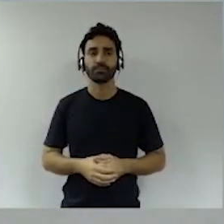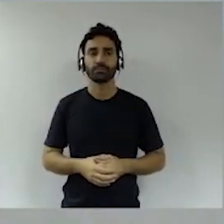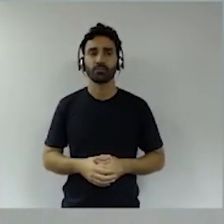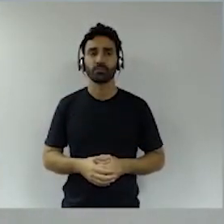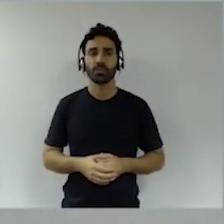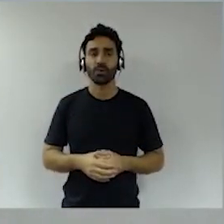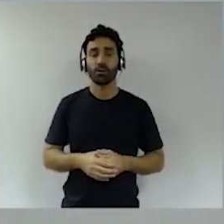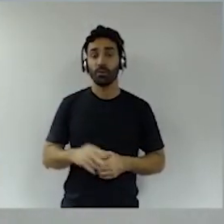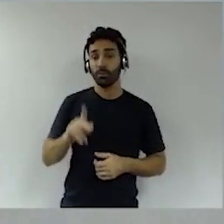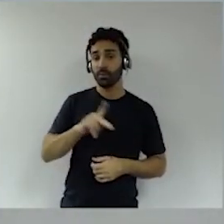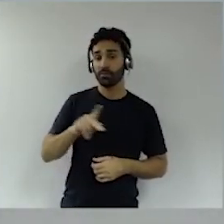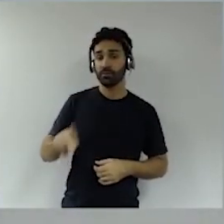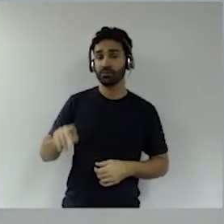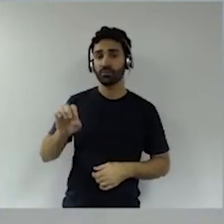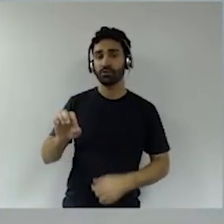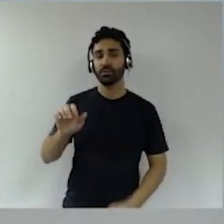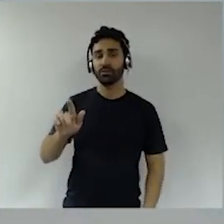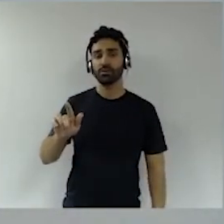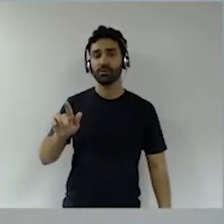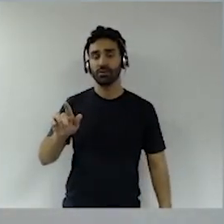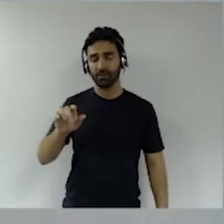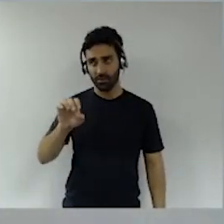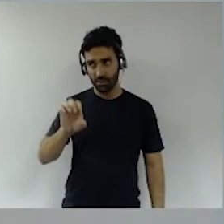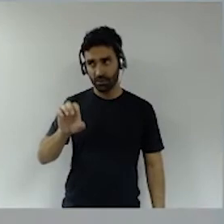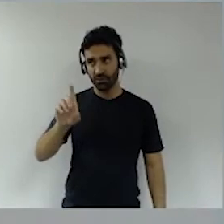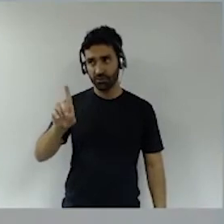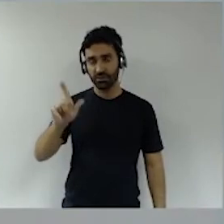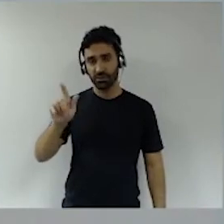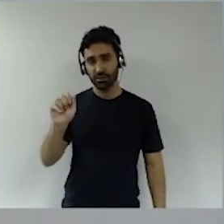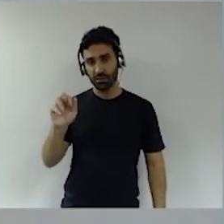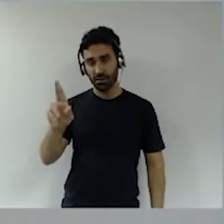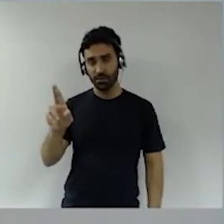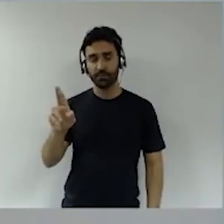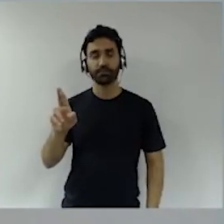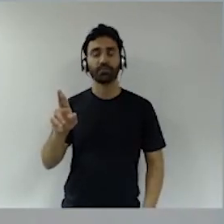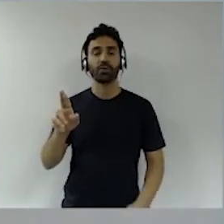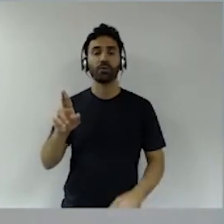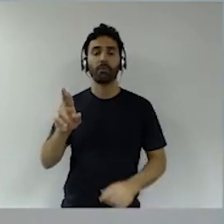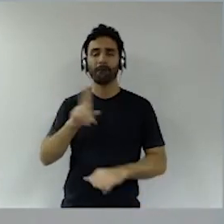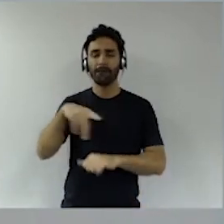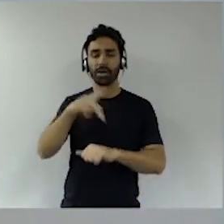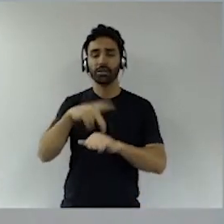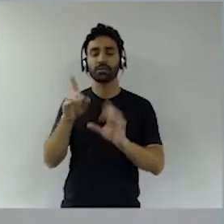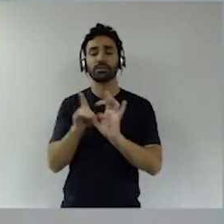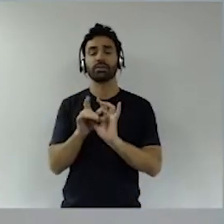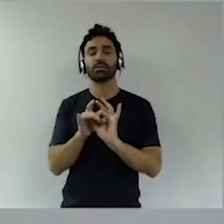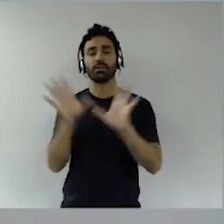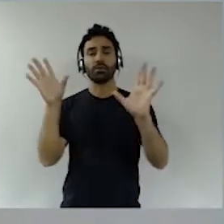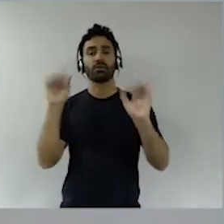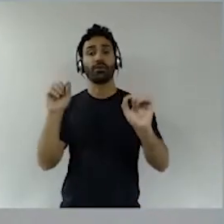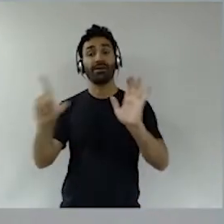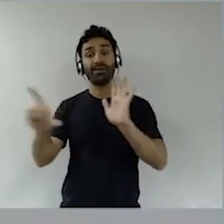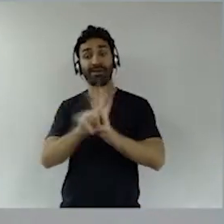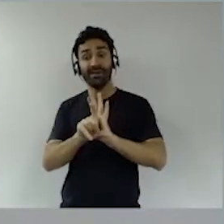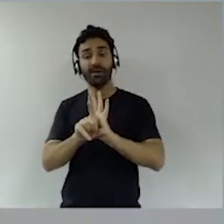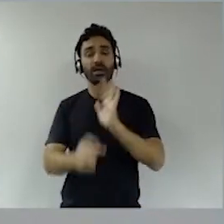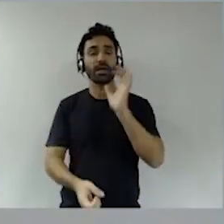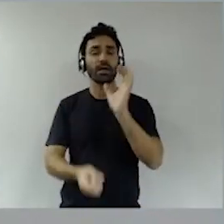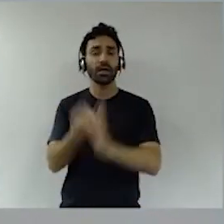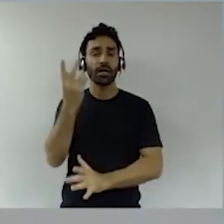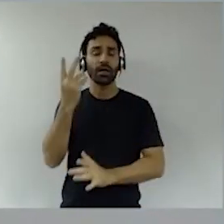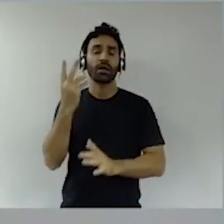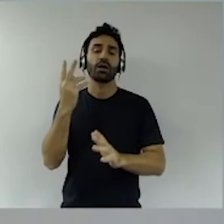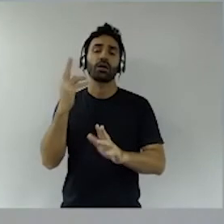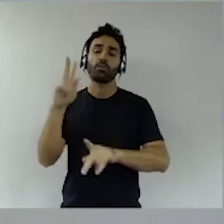Segundo o professor Edgar Leite, ele coloca aqui, resumidamente, no Estado Democrático de Direito, as leis são criadas pelo